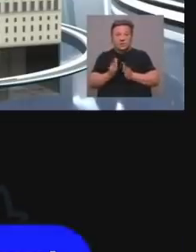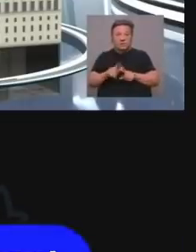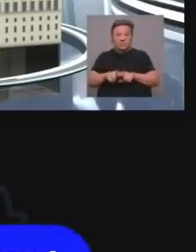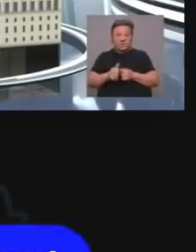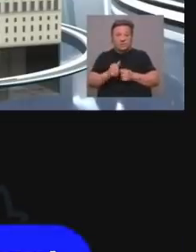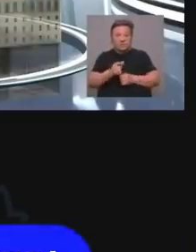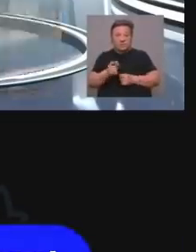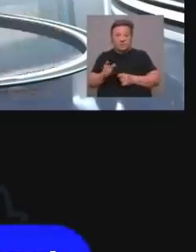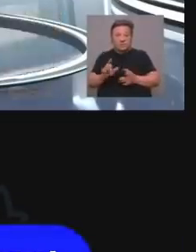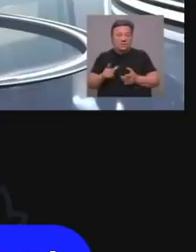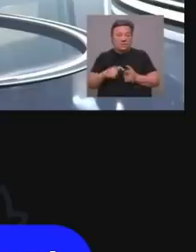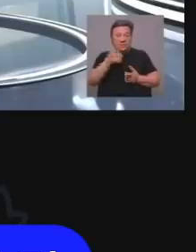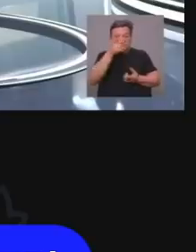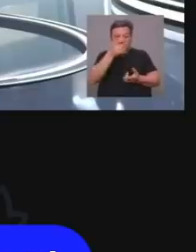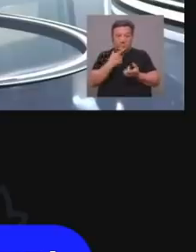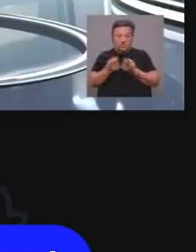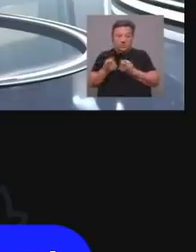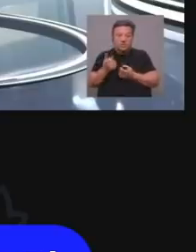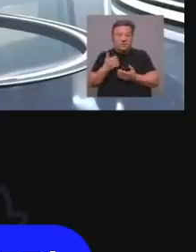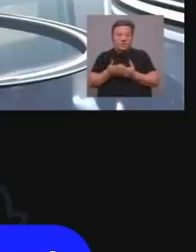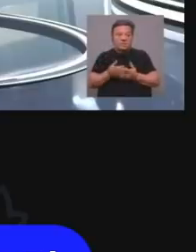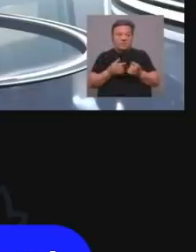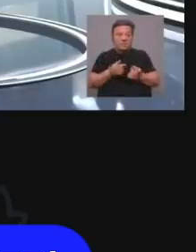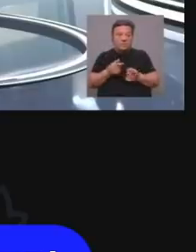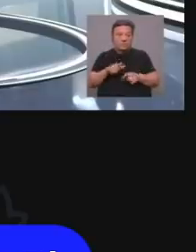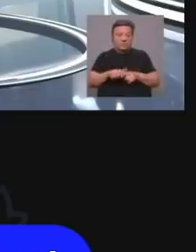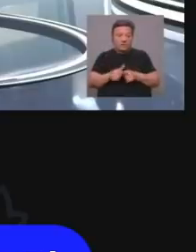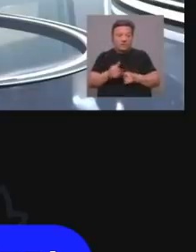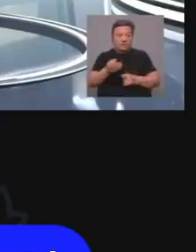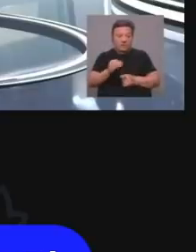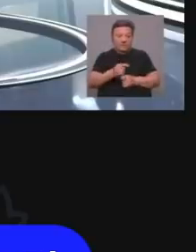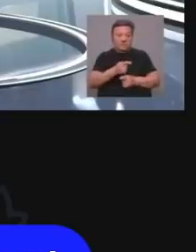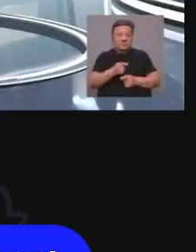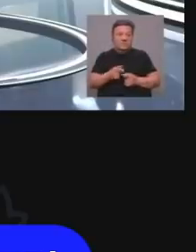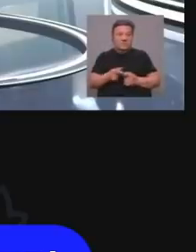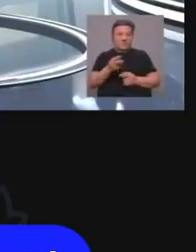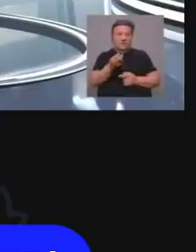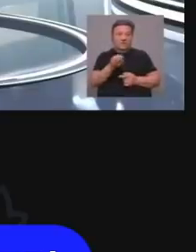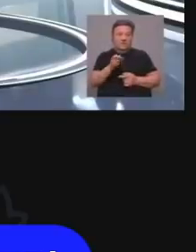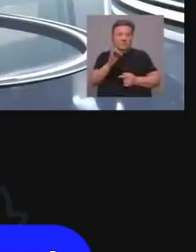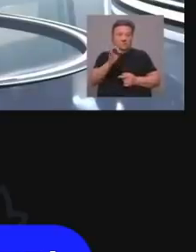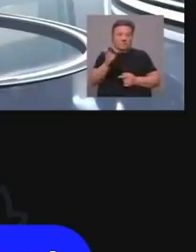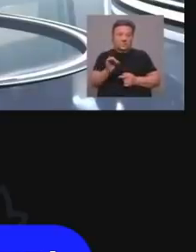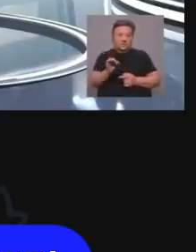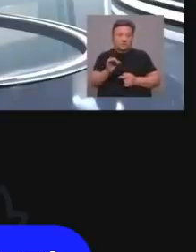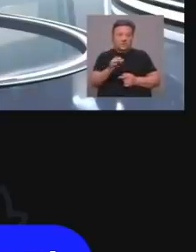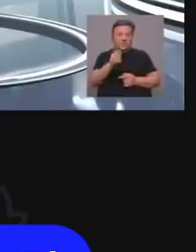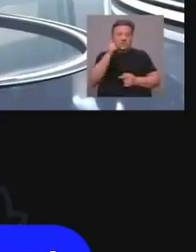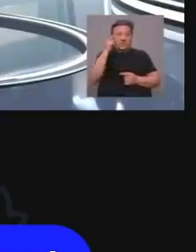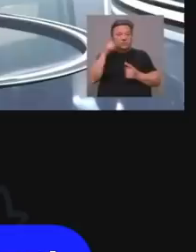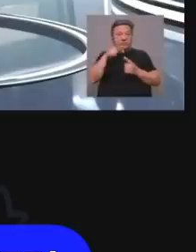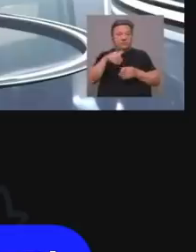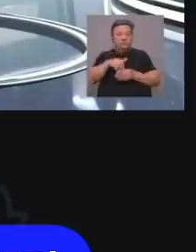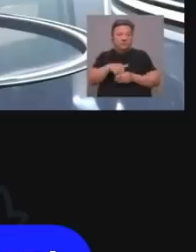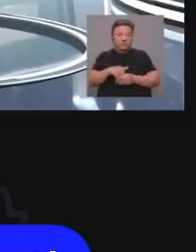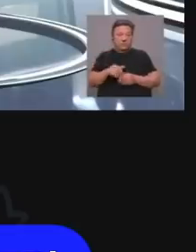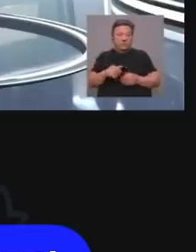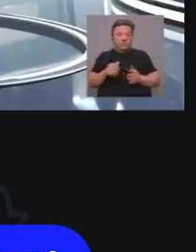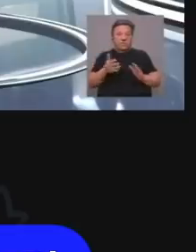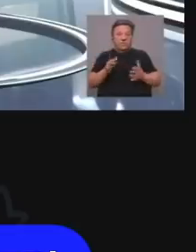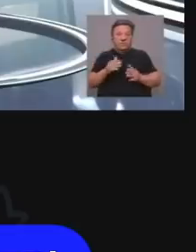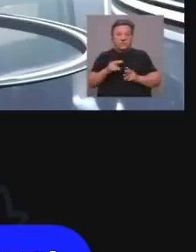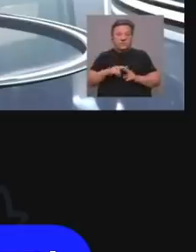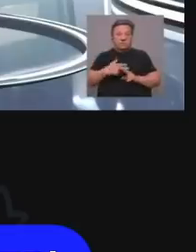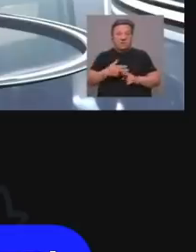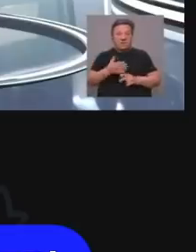sondagem aqui essa Bendita sondagens da RTP que dizem sempre o mesmo PS sempre em altas por mais